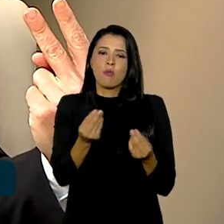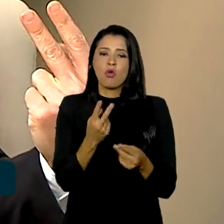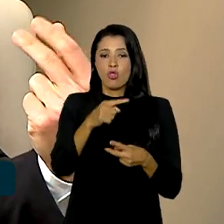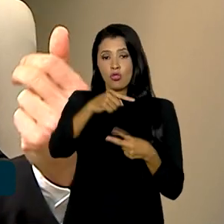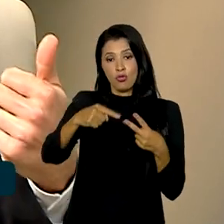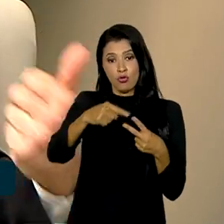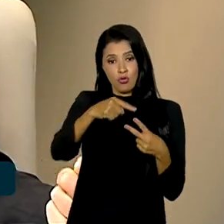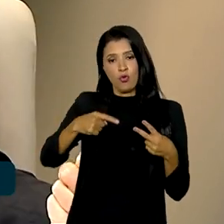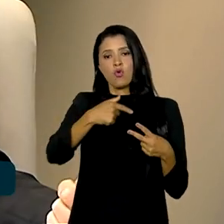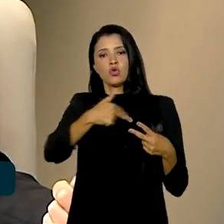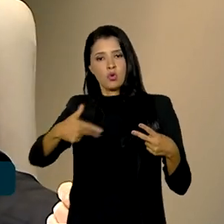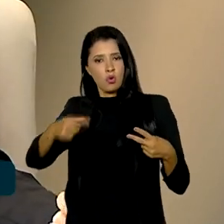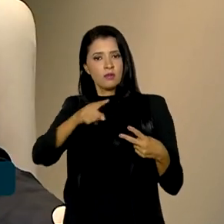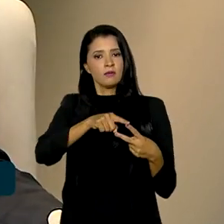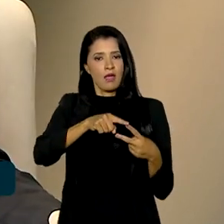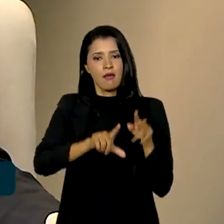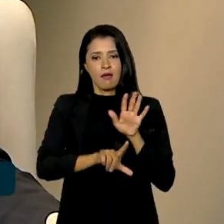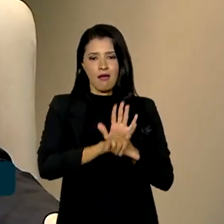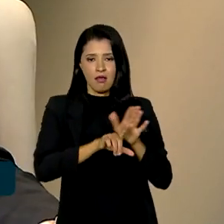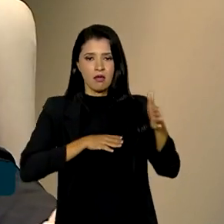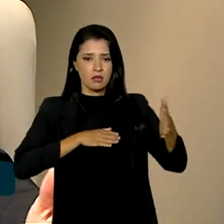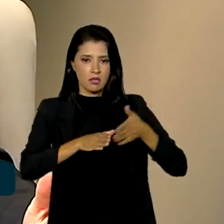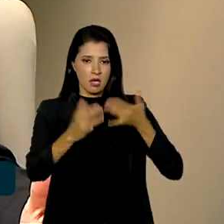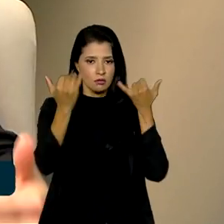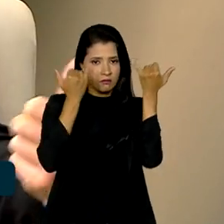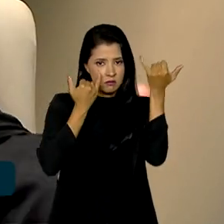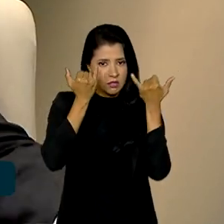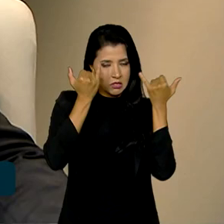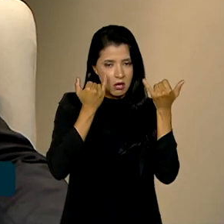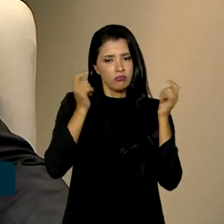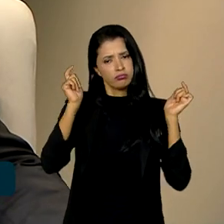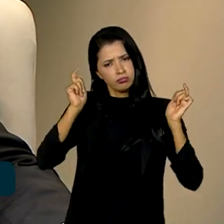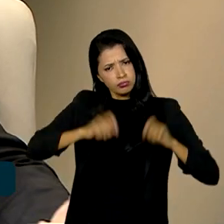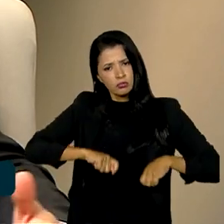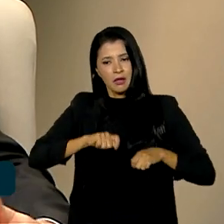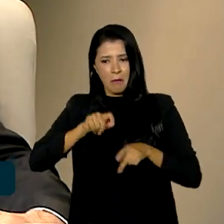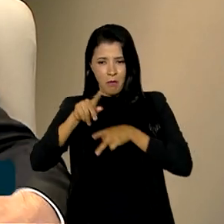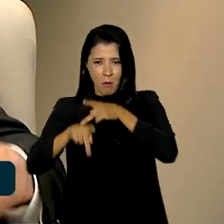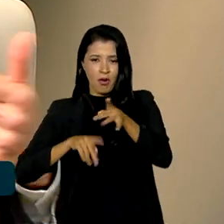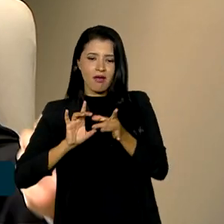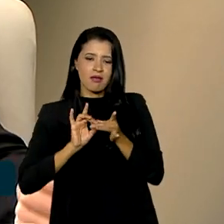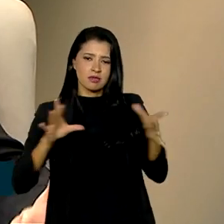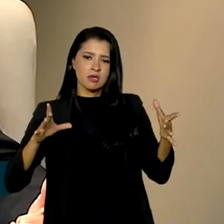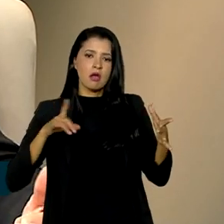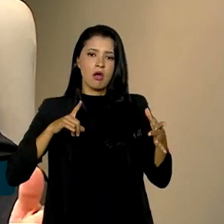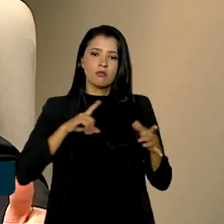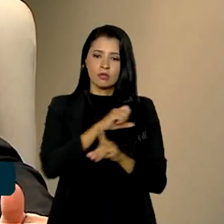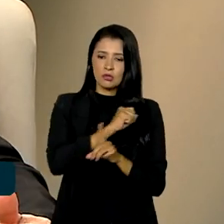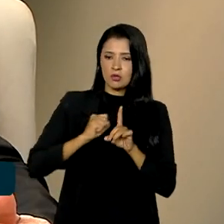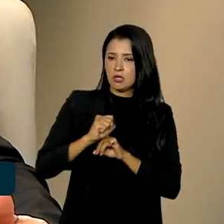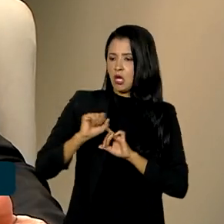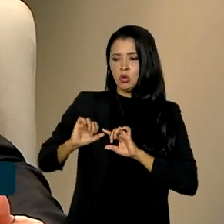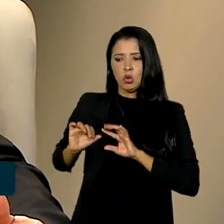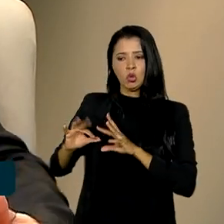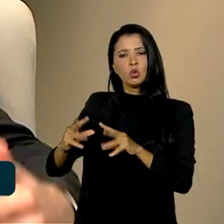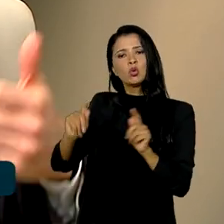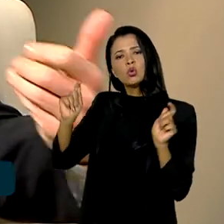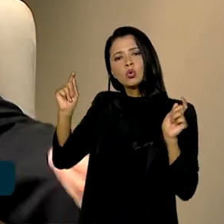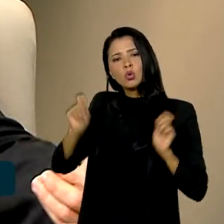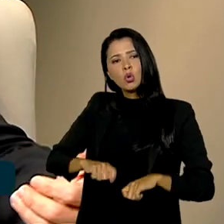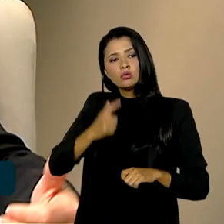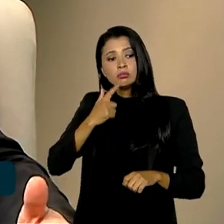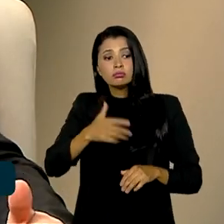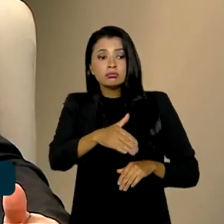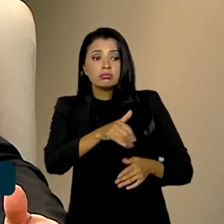grandes mecanismos. Primeiro é a Lei de Acesso à Informação, que permite à população, à sociedade como um todo,